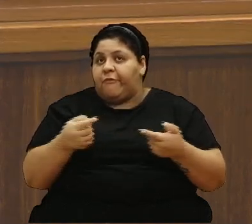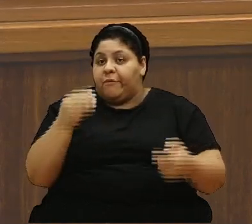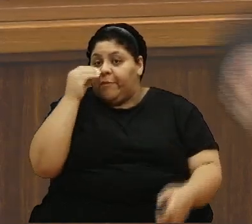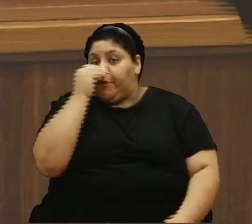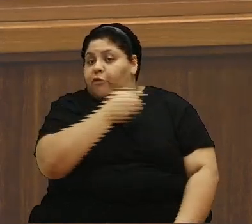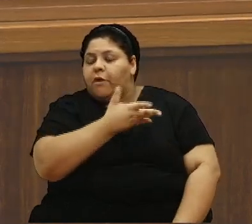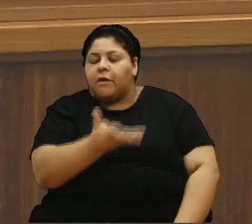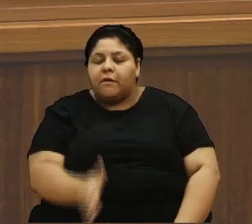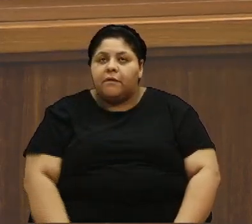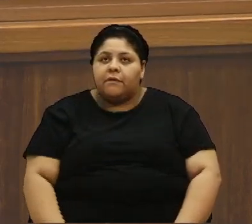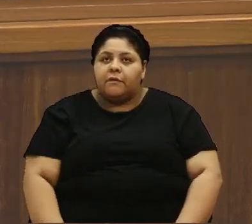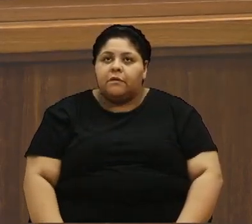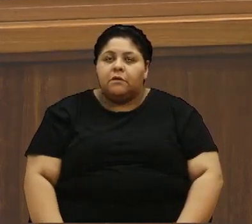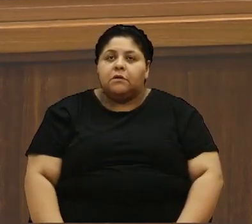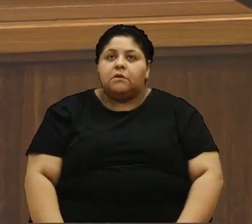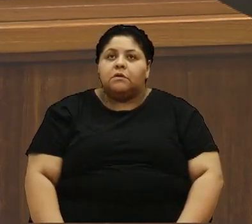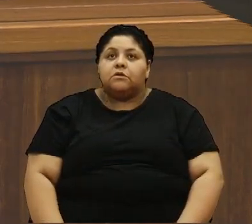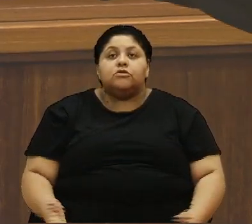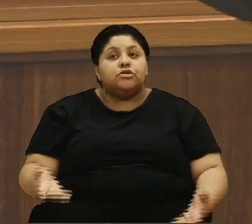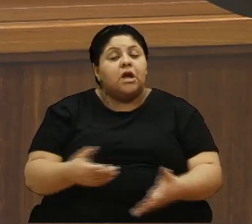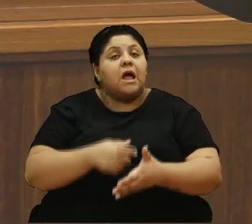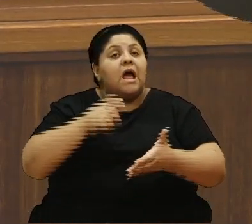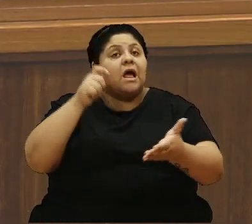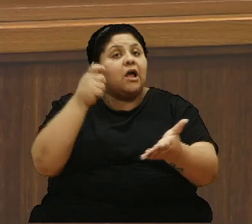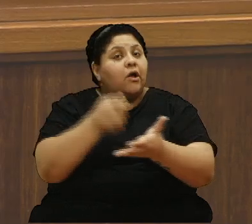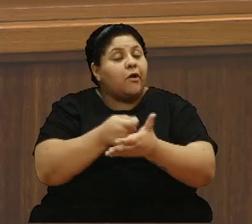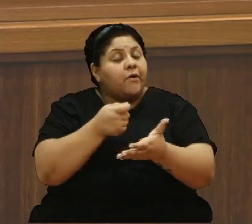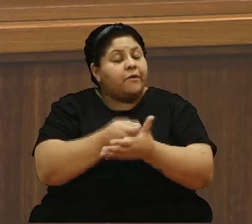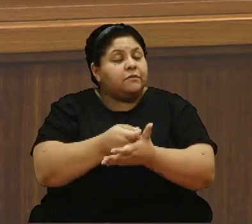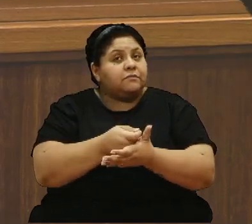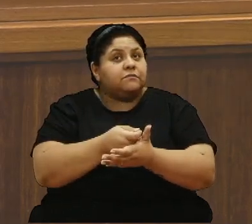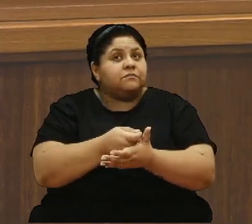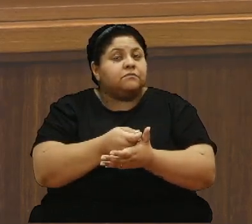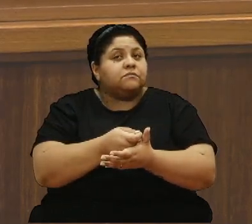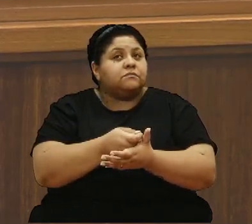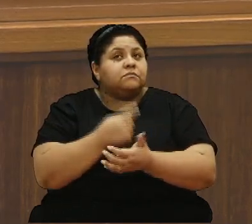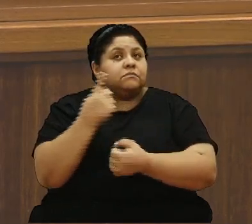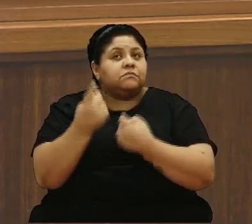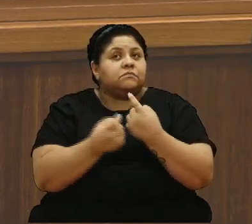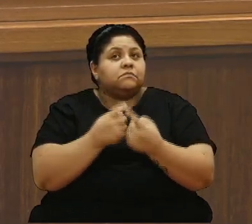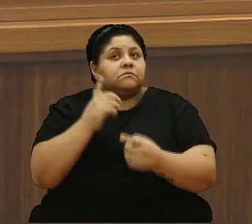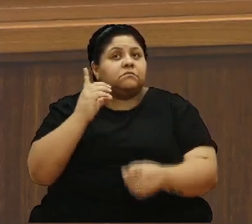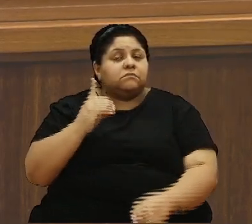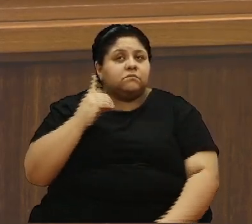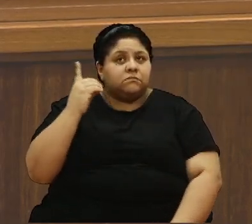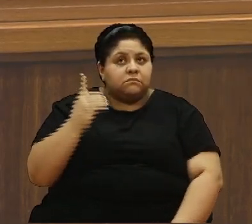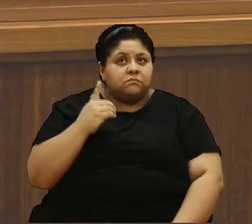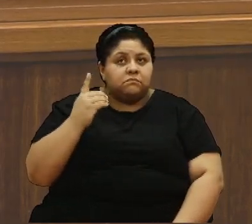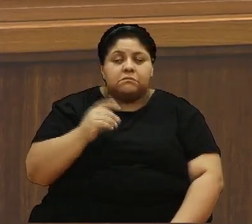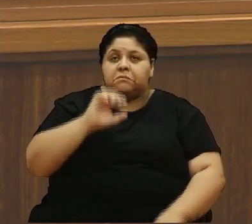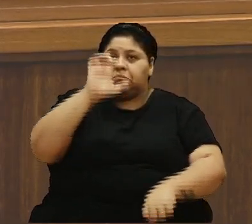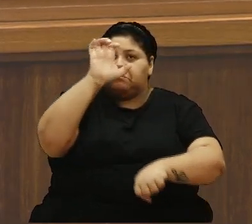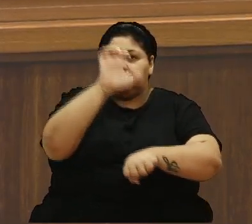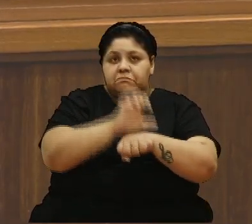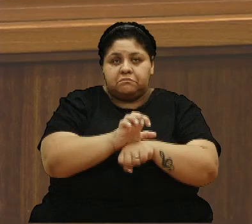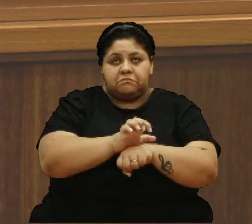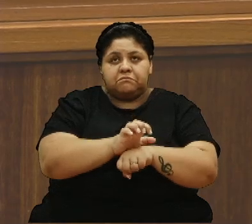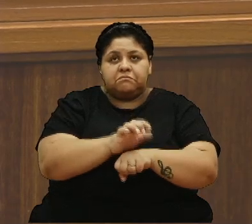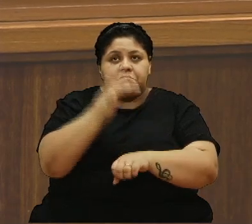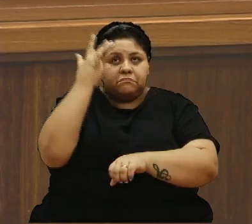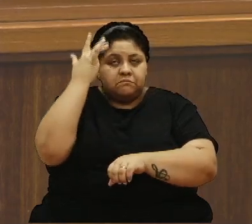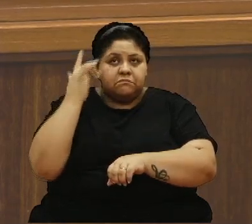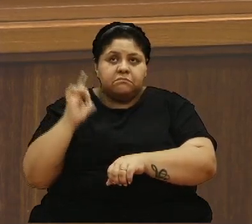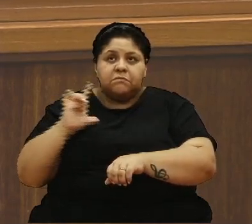ignorar. Já estamos até tentando por alguma deputada estadual. Amanhã tem